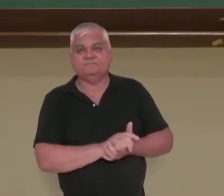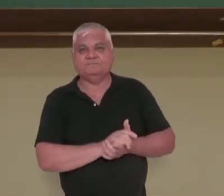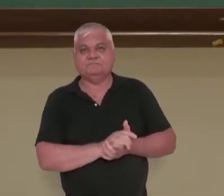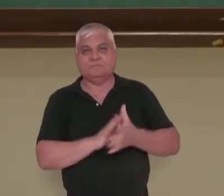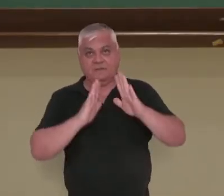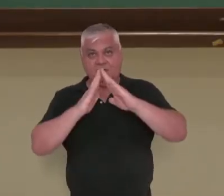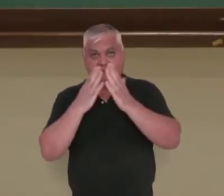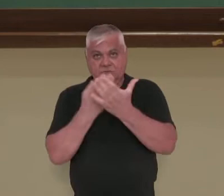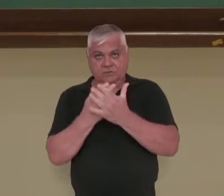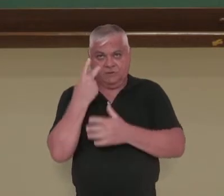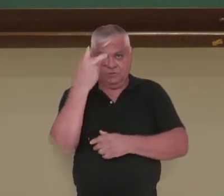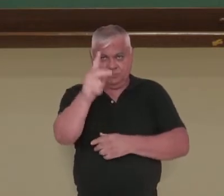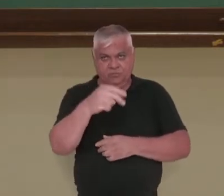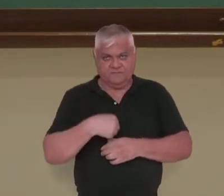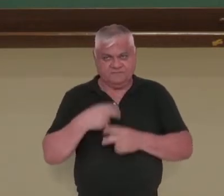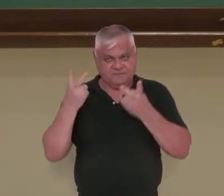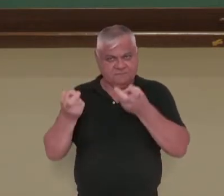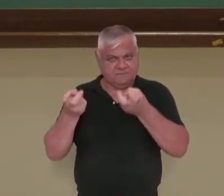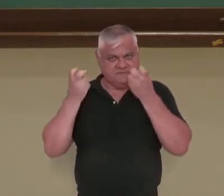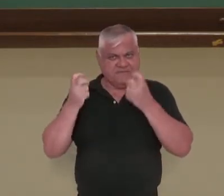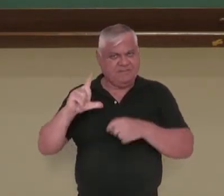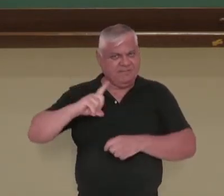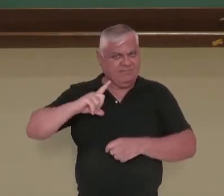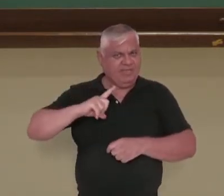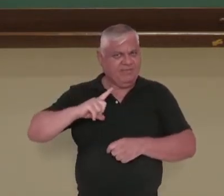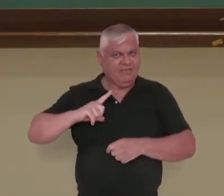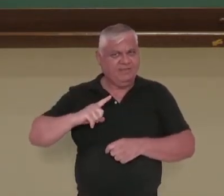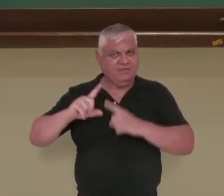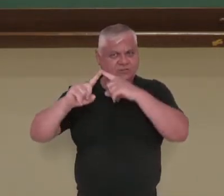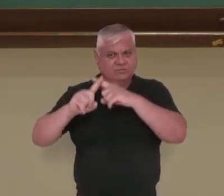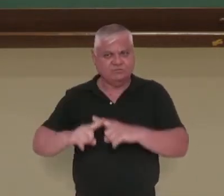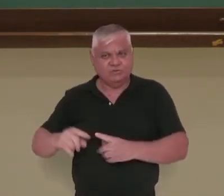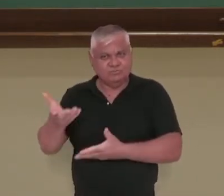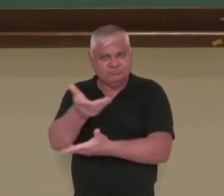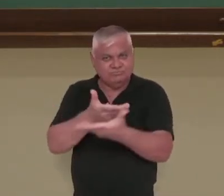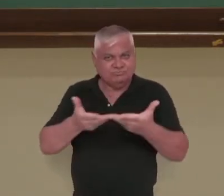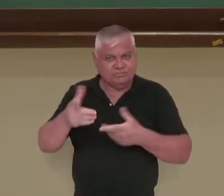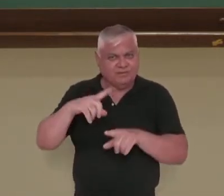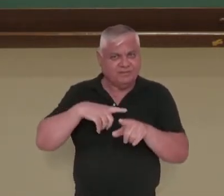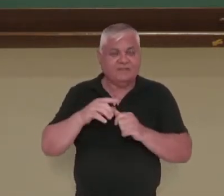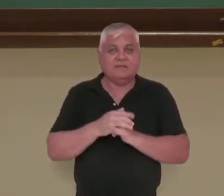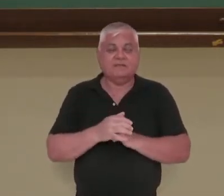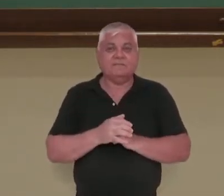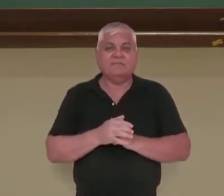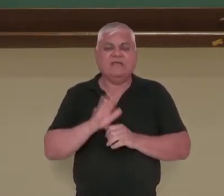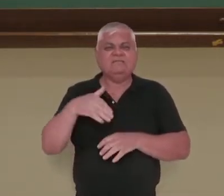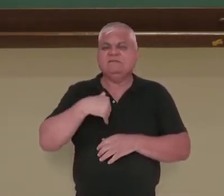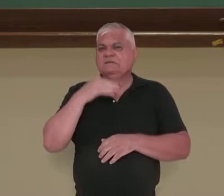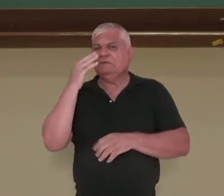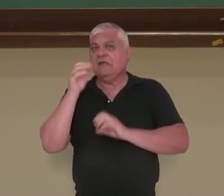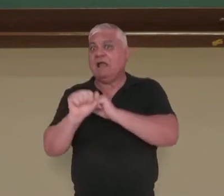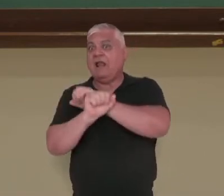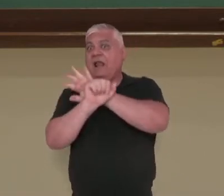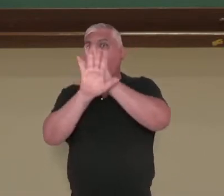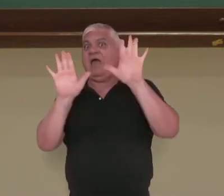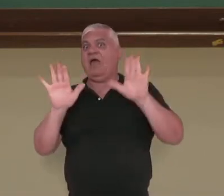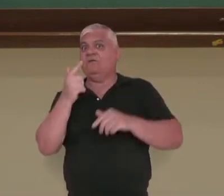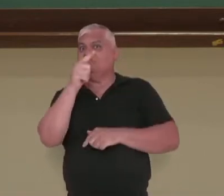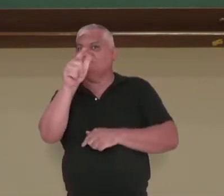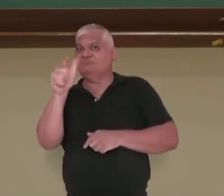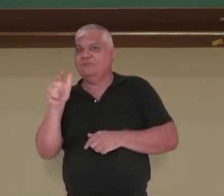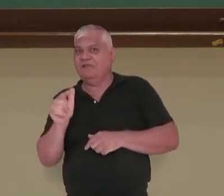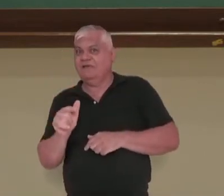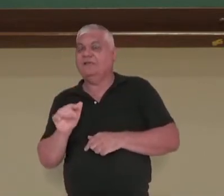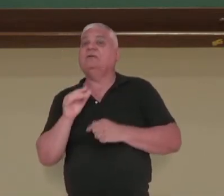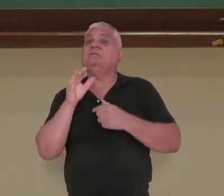escola você consegue observar esses jogos cooperativos? Muitas vezes eles não estão bem claros, a não ser se não for no conteúdo de